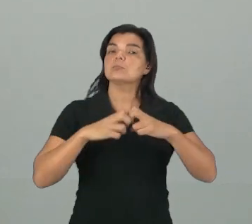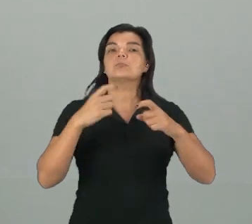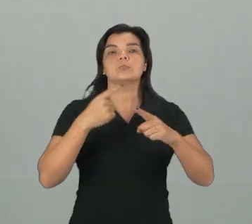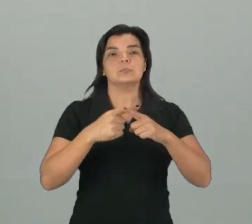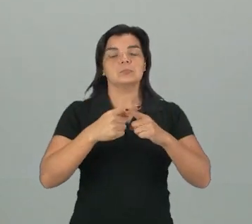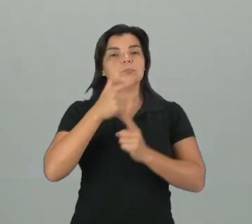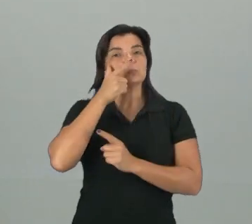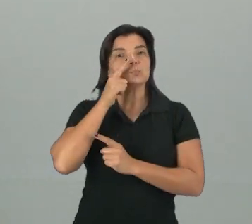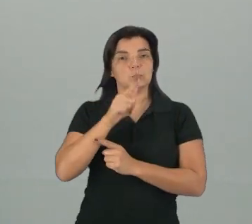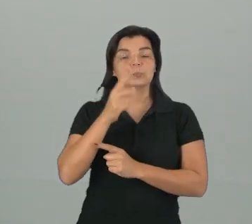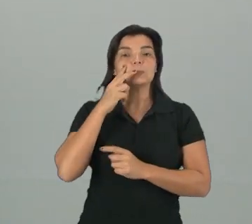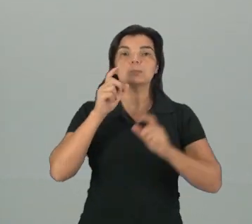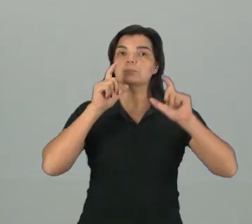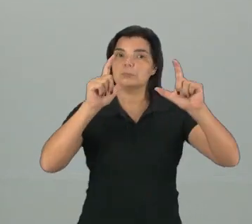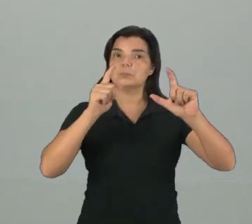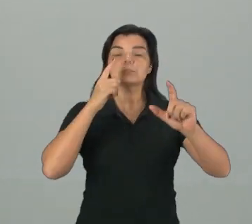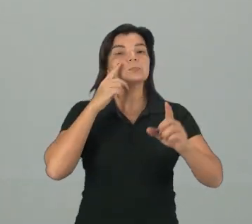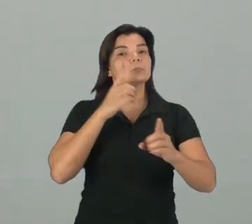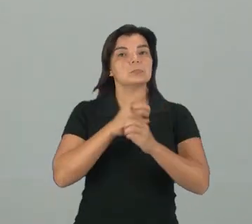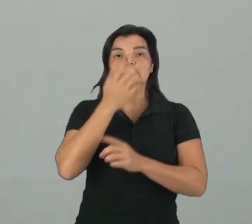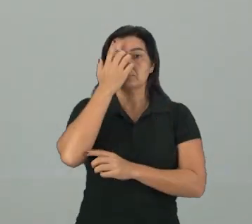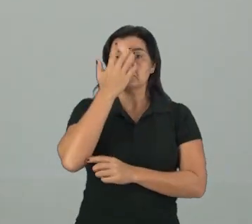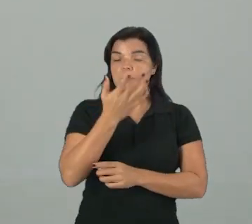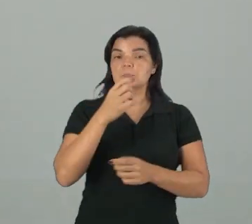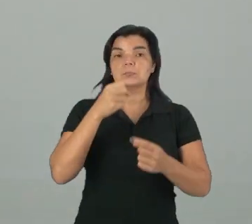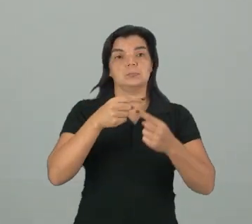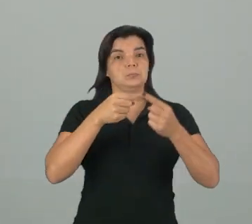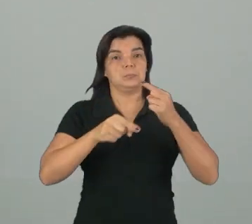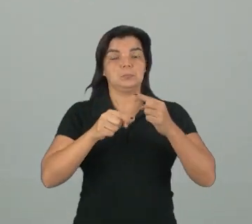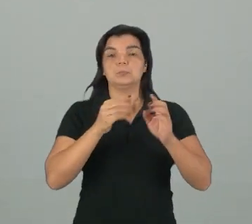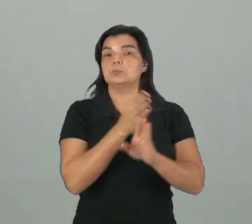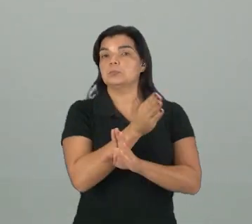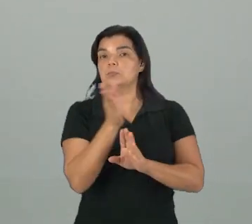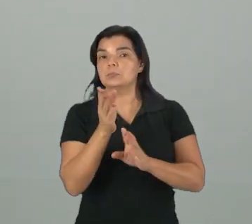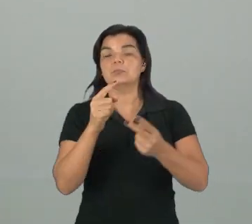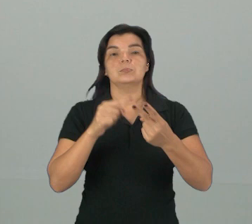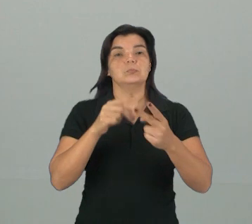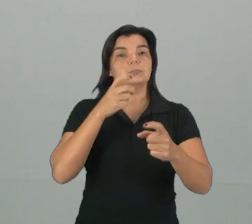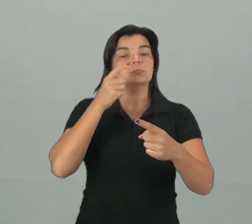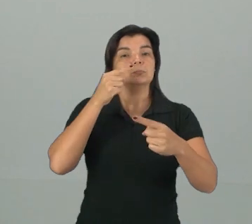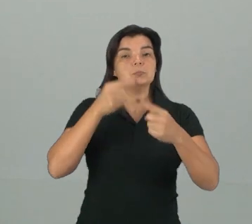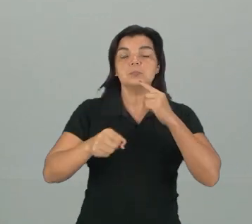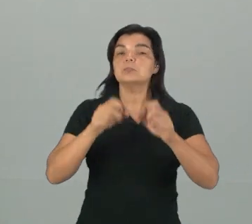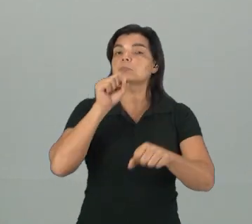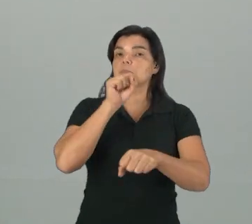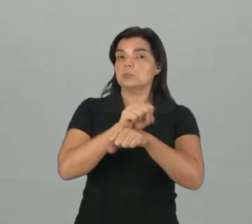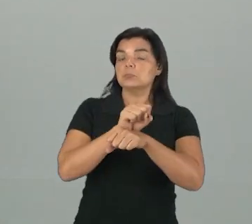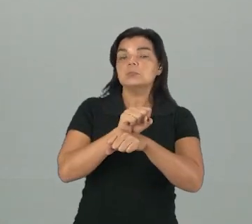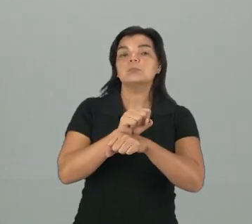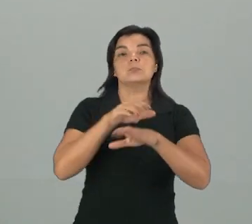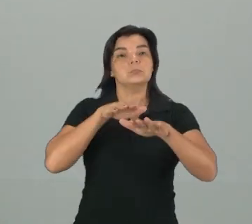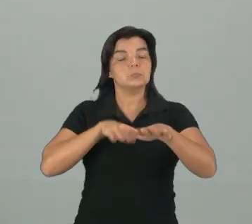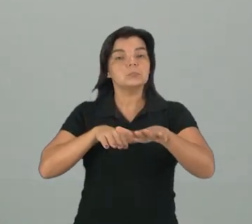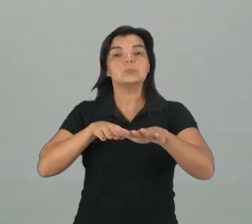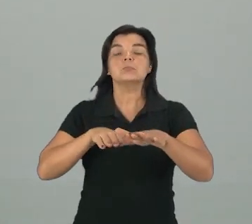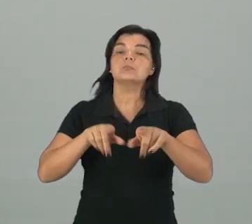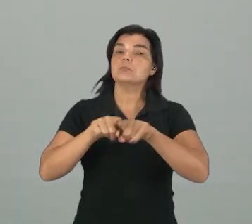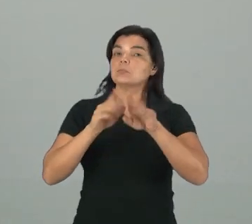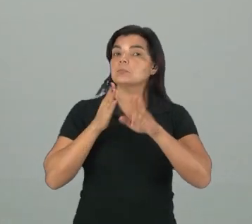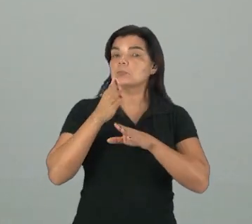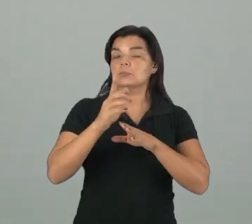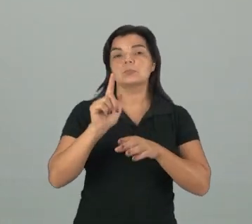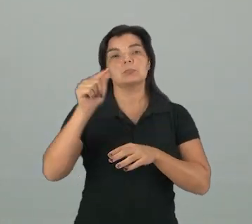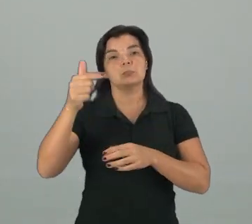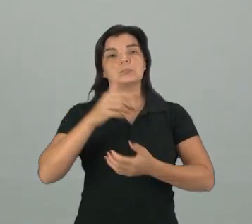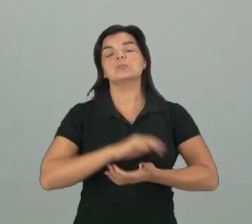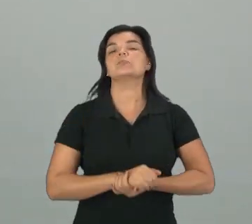porque ele consegue olhar uma placa e identificar facilmente se é proibido virar, se é proibido estacionar, se tem que parar, se é a via de mão única,